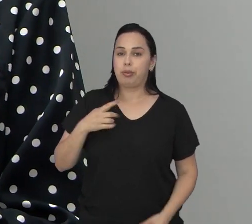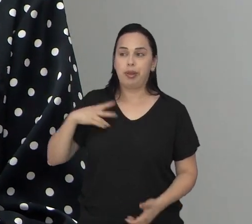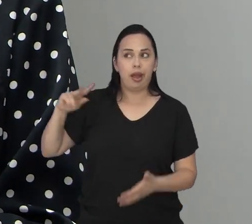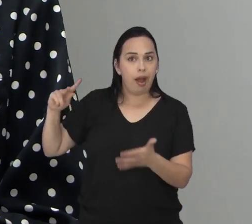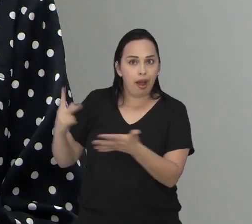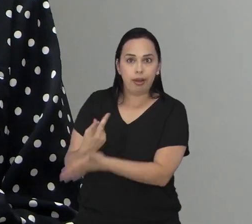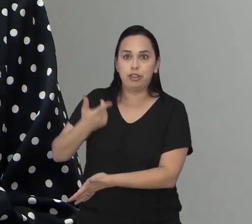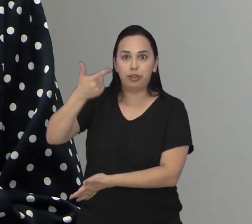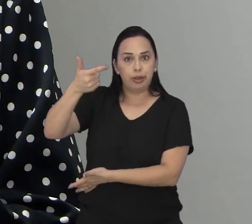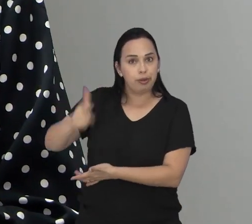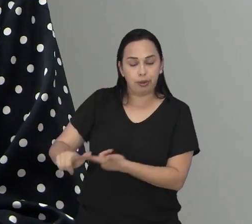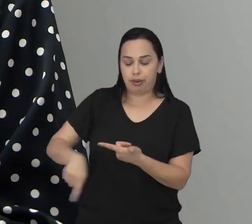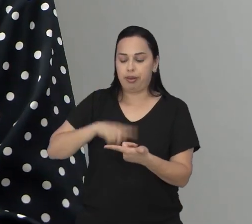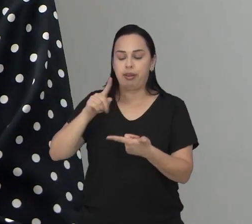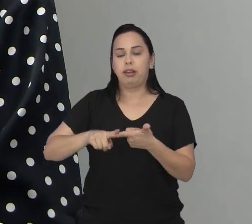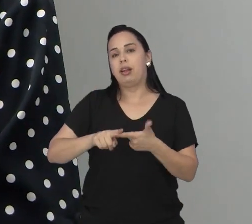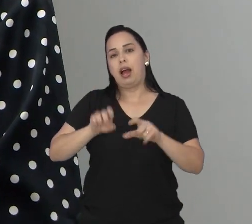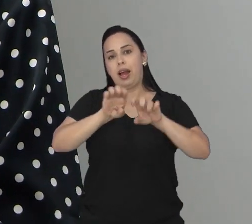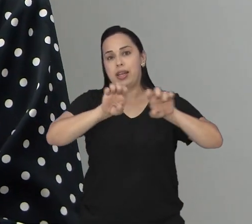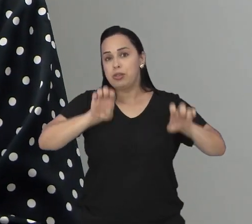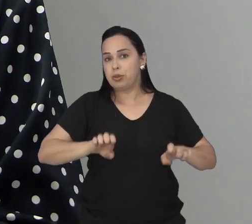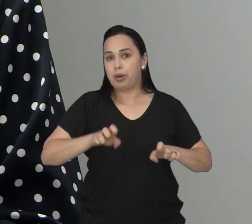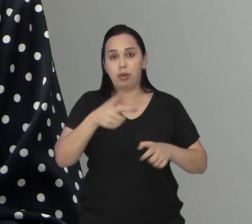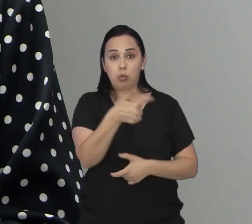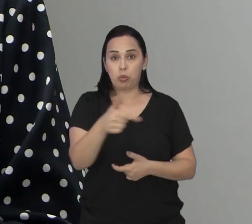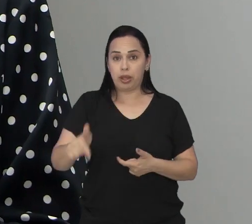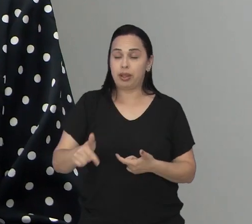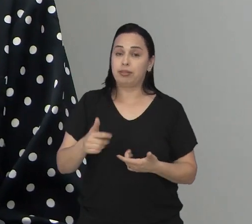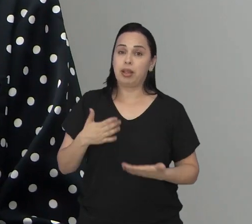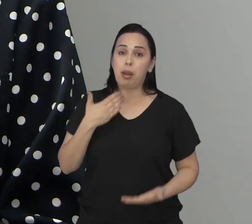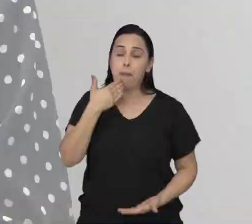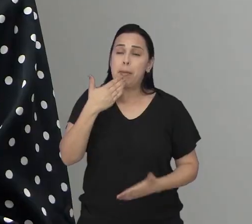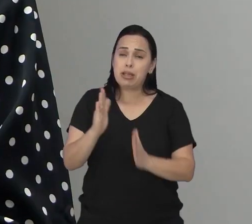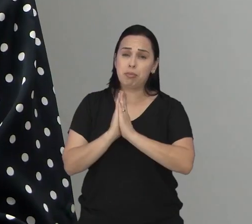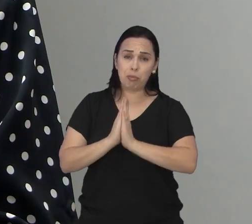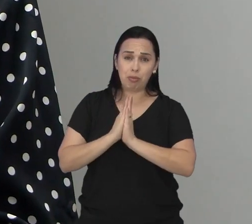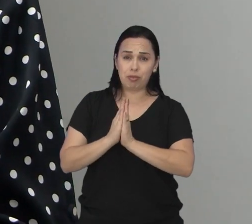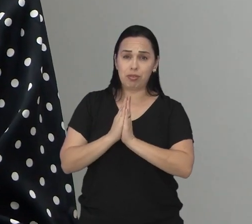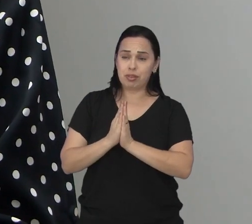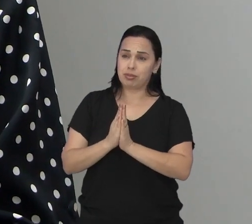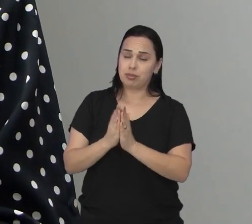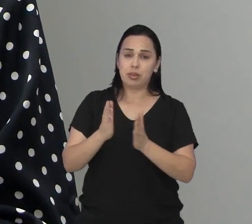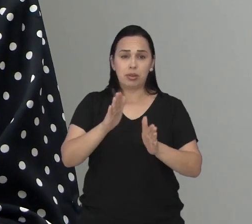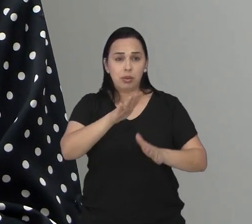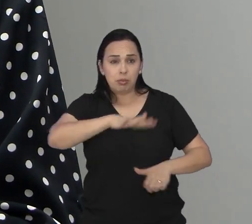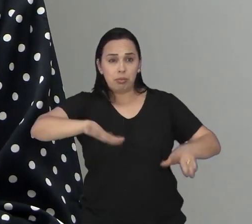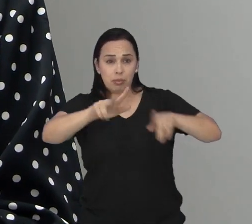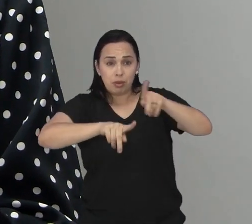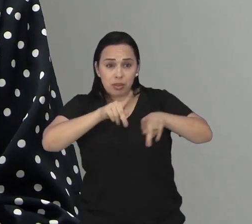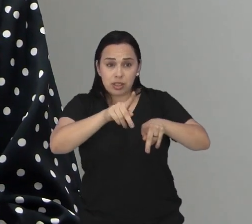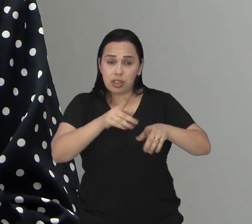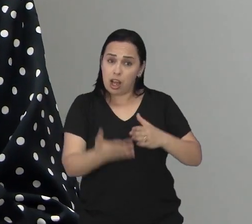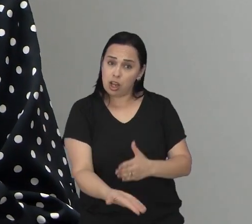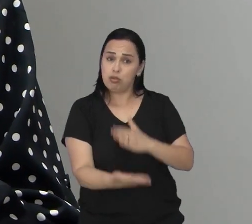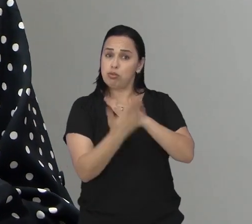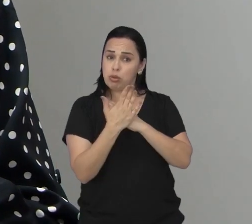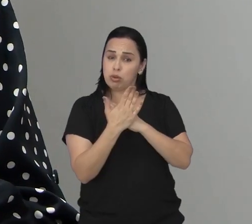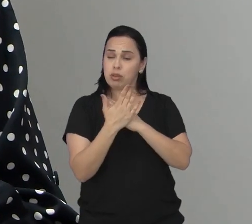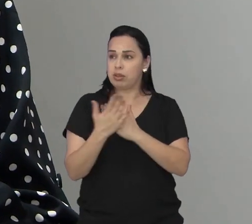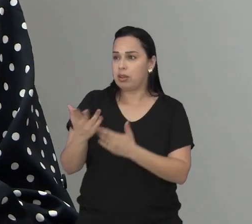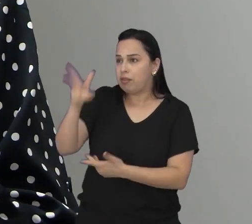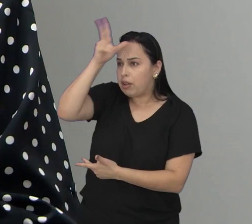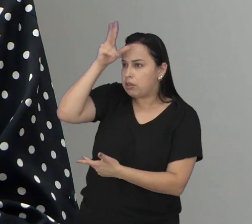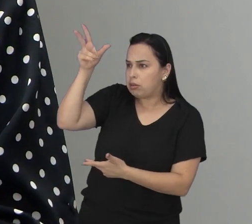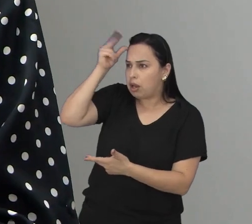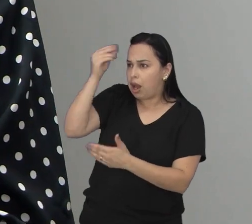Que os erros são os mesmos, a falta de infraestrutura são as mesmas. Eu peço encarecidamente, população, vão fazer a sua